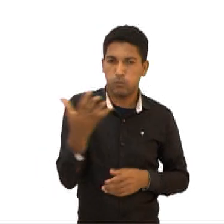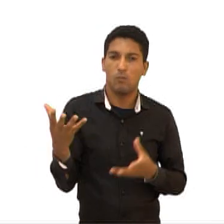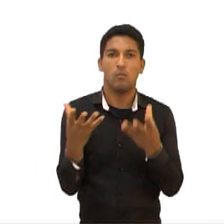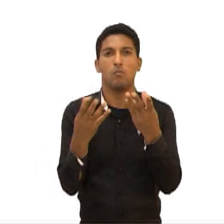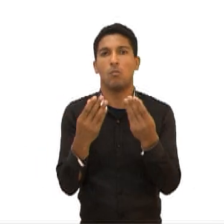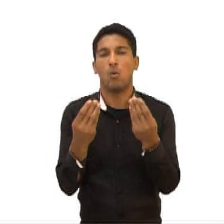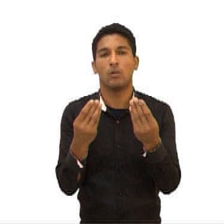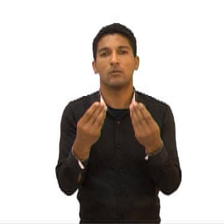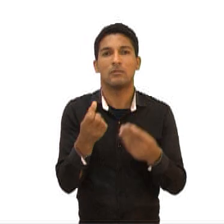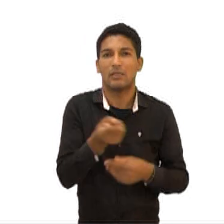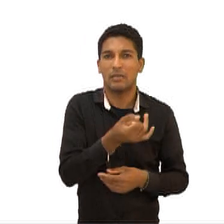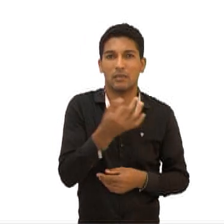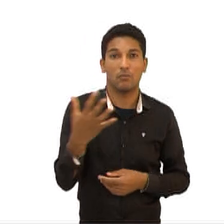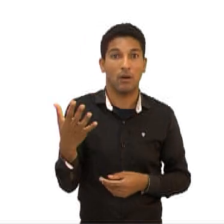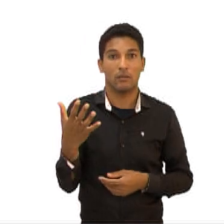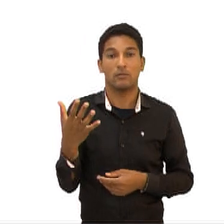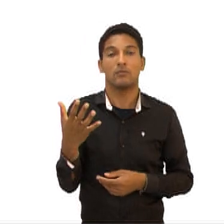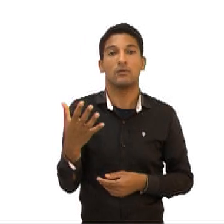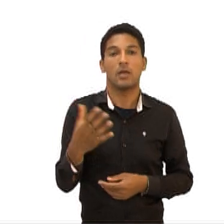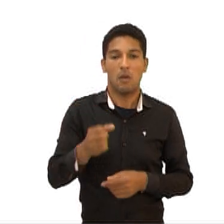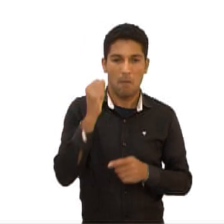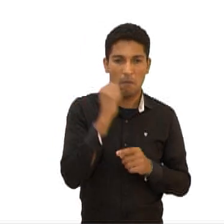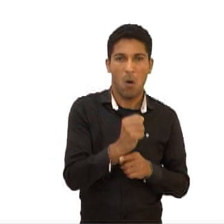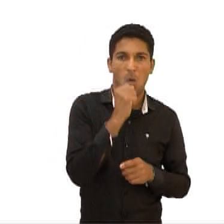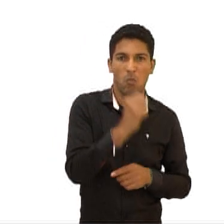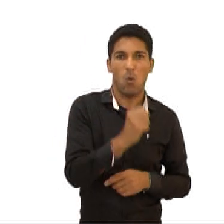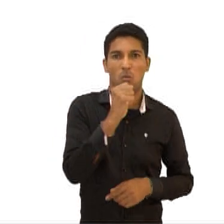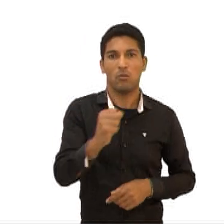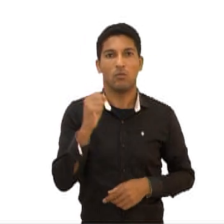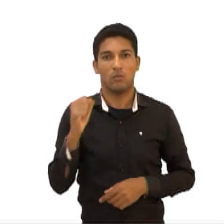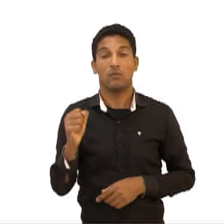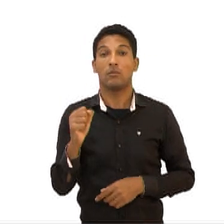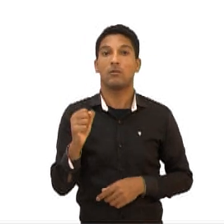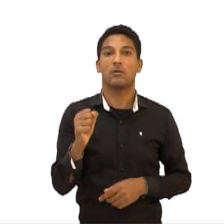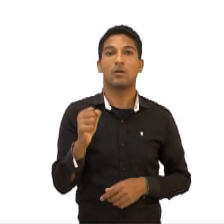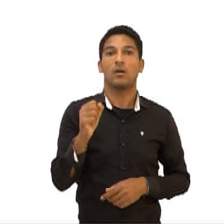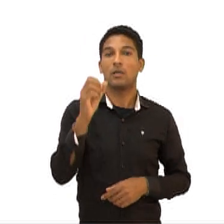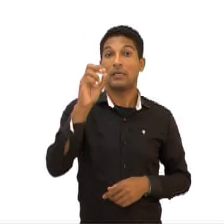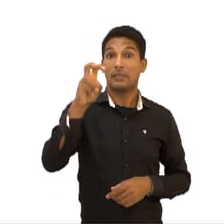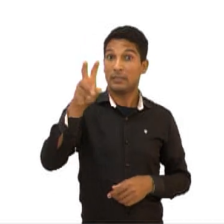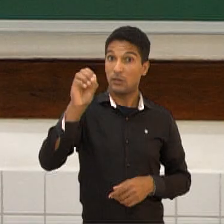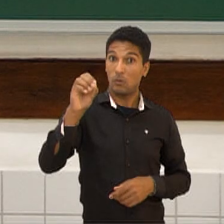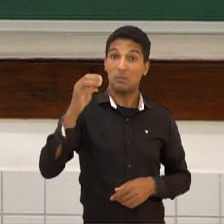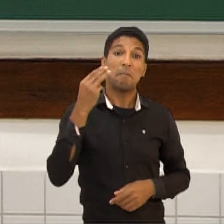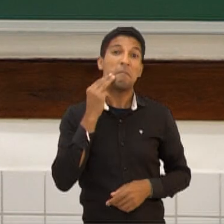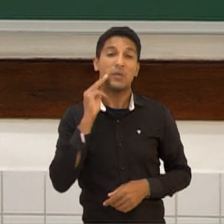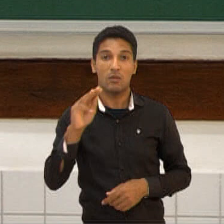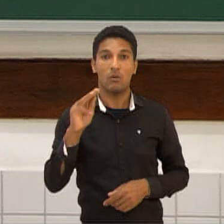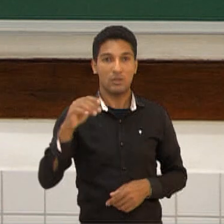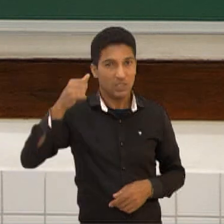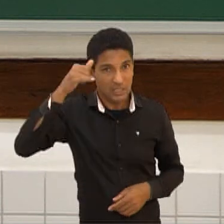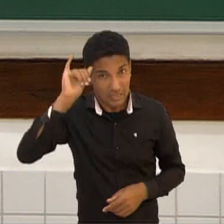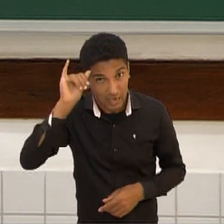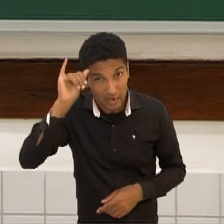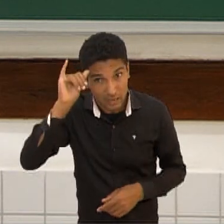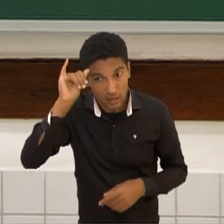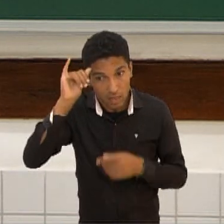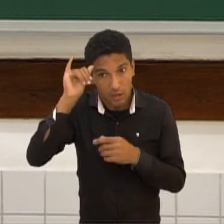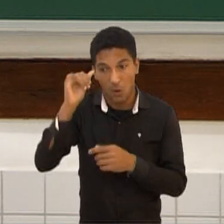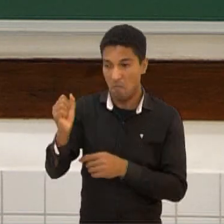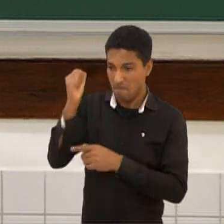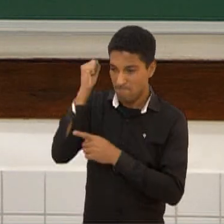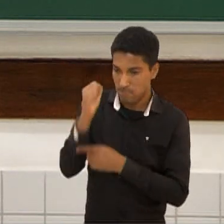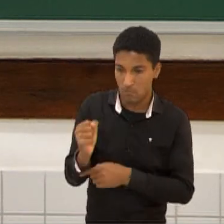foram abatidos no ano de 2019 na China. Foram 50 milhões de animais do gado abatido para a produção